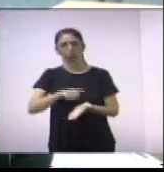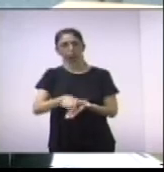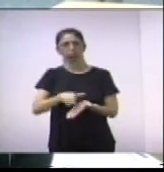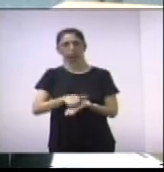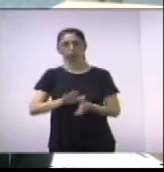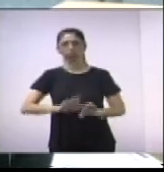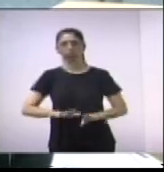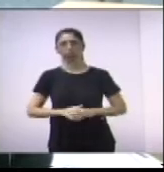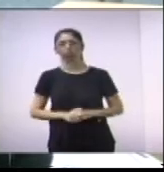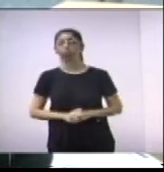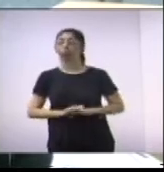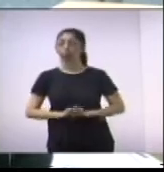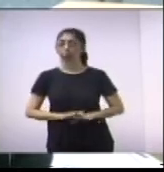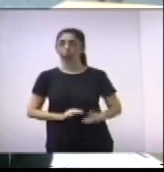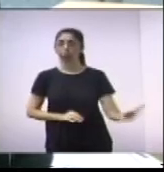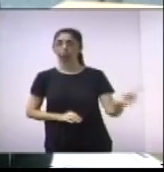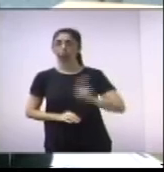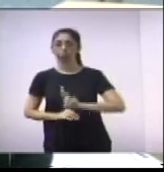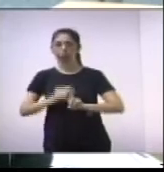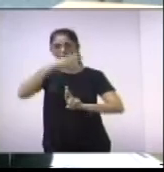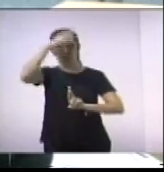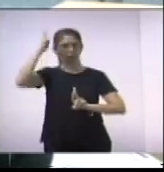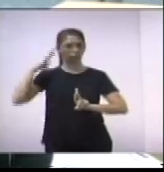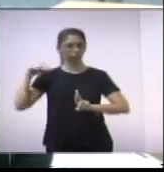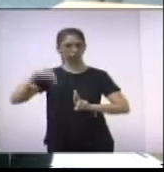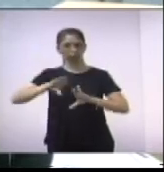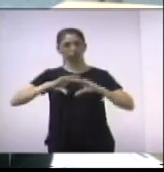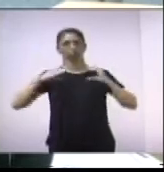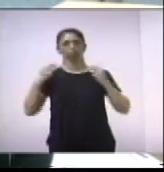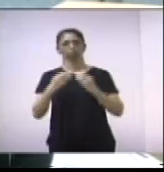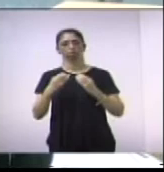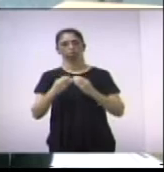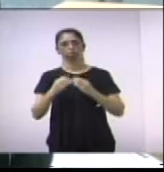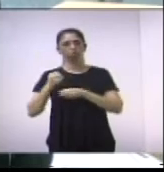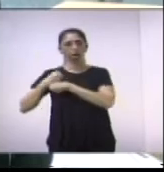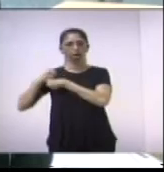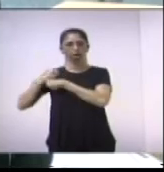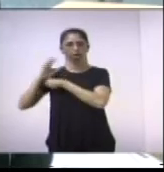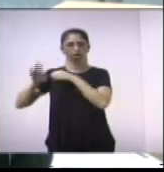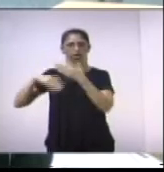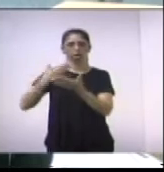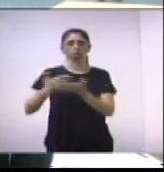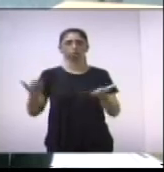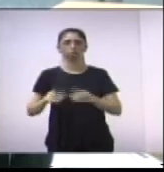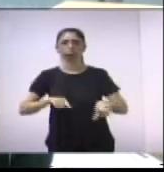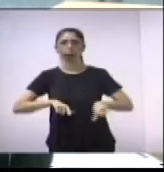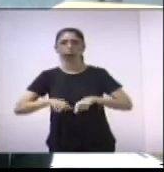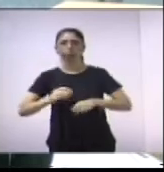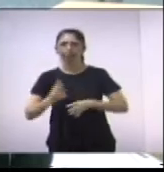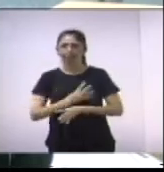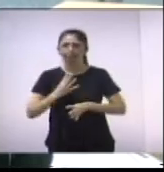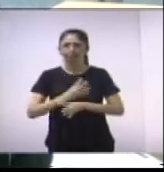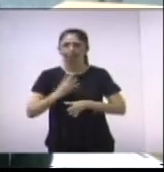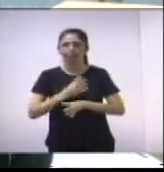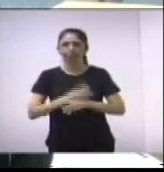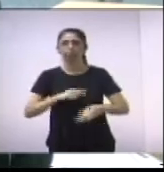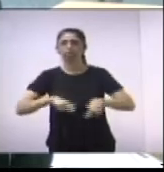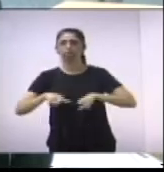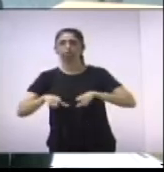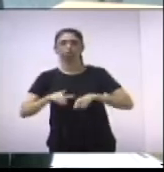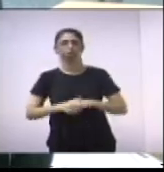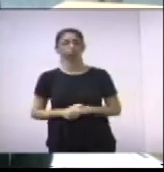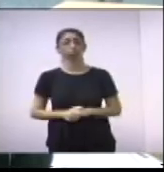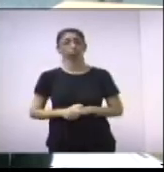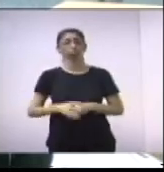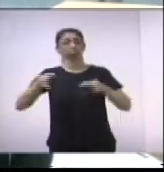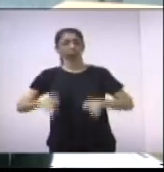casa é uma casa séria, ela tem passado esses últimos anos tentando trabalhar, tem tentado fazer o seu